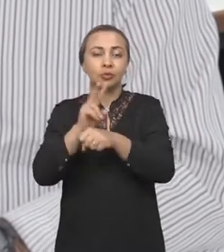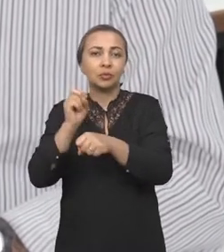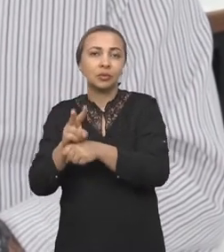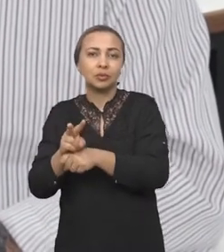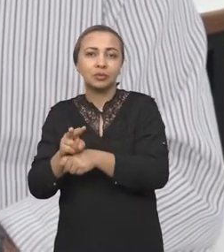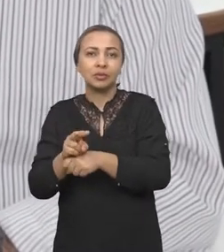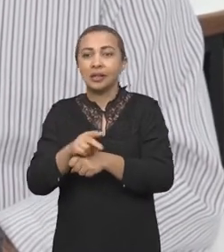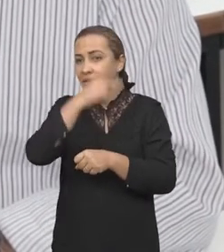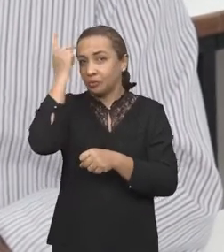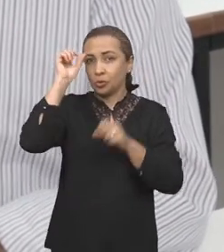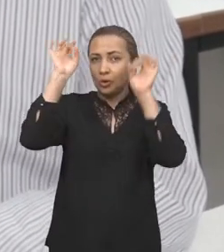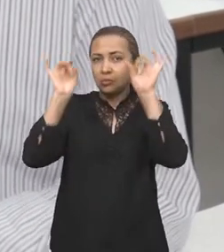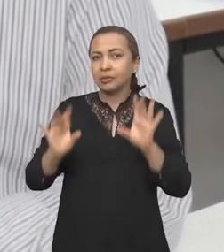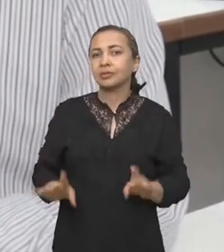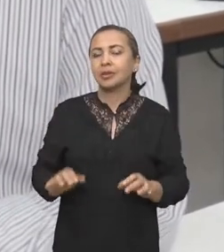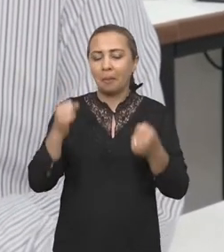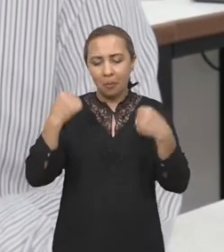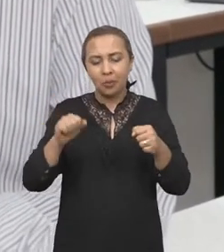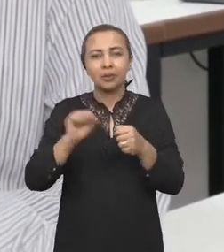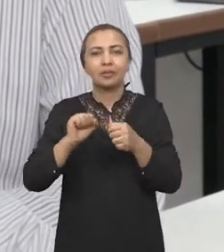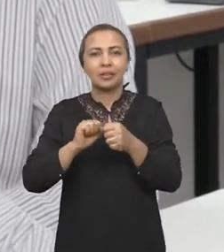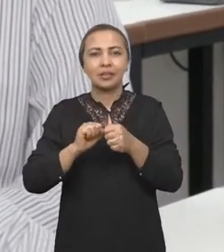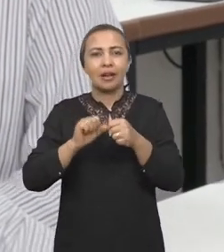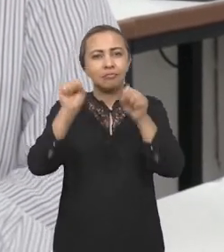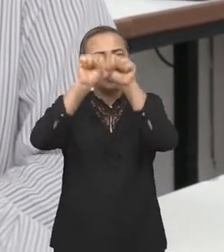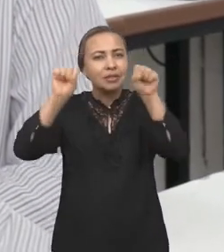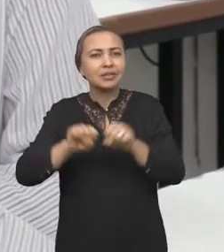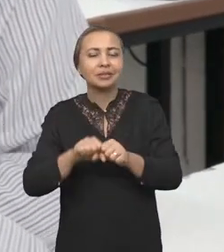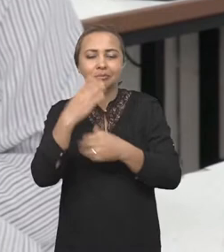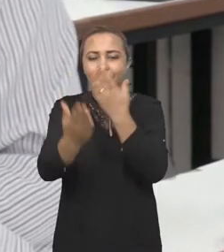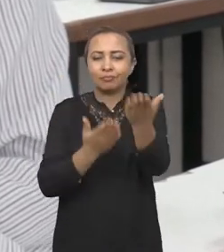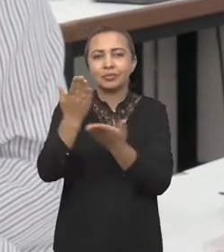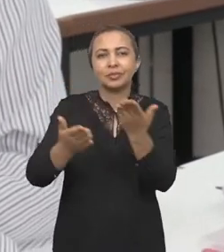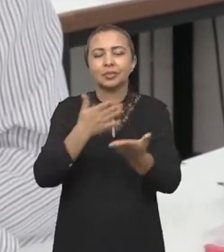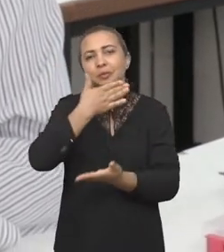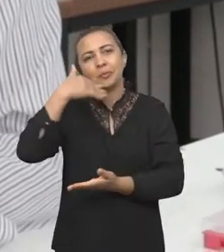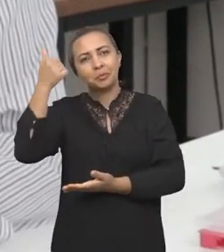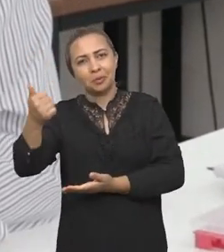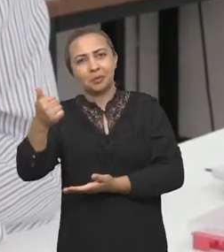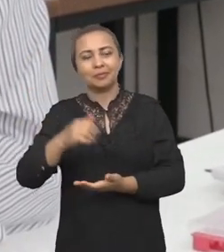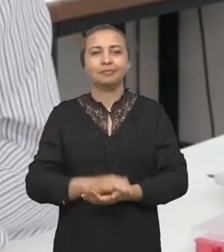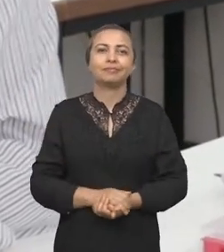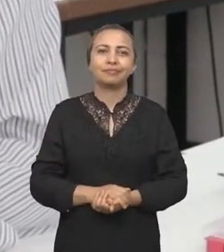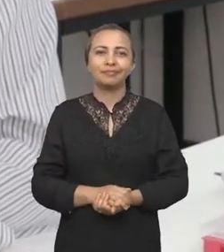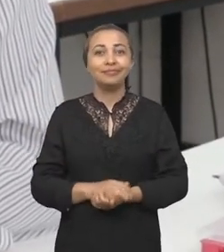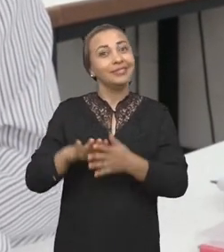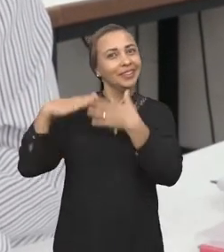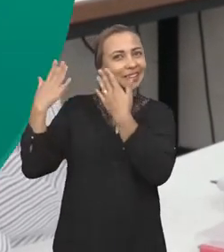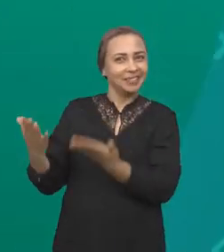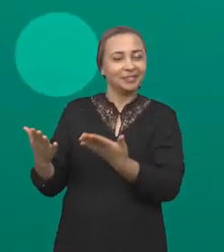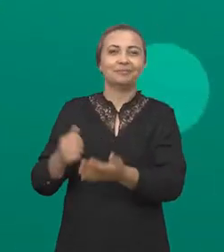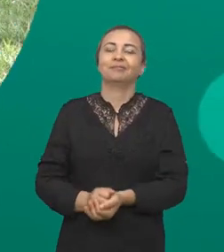ao vírus e assim os especialistas poderem elaborar sistemáticas de tratamento que sejam cada vez mais